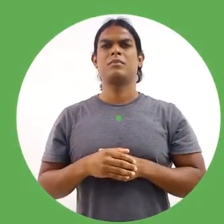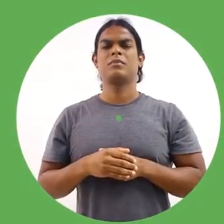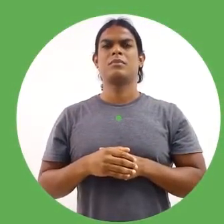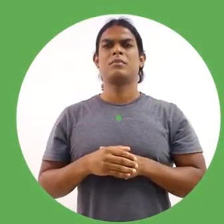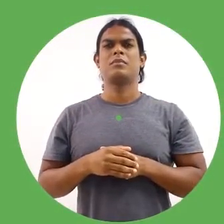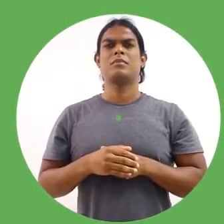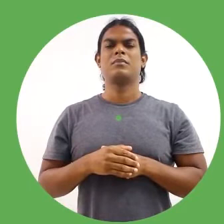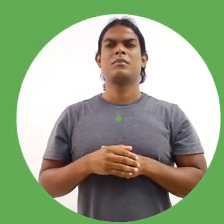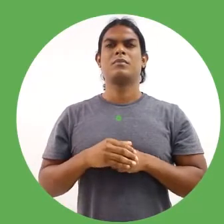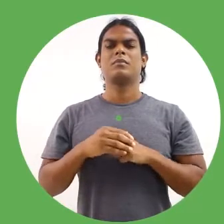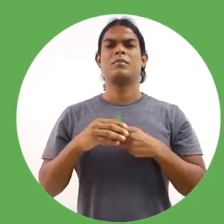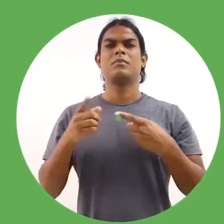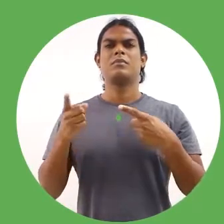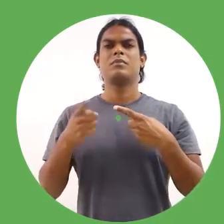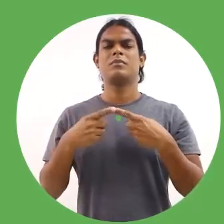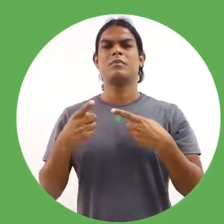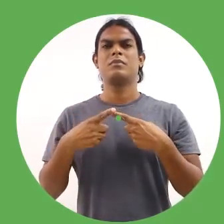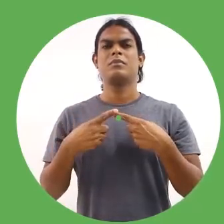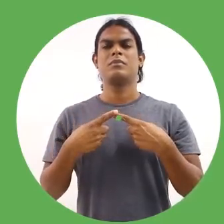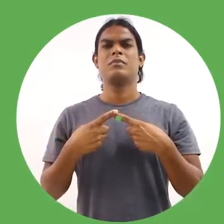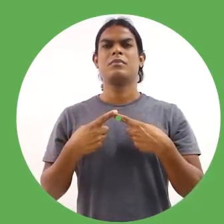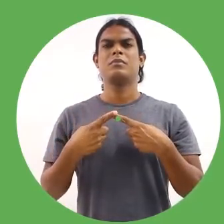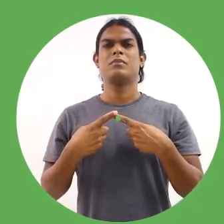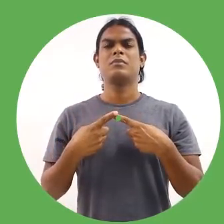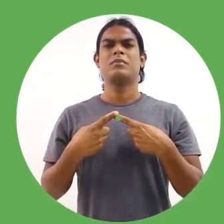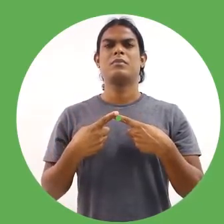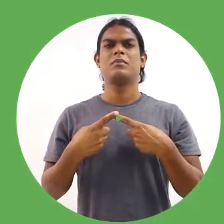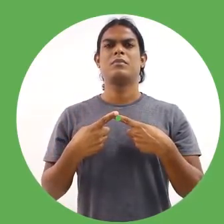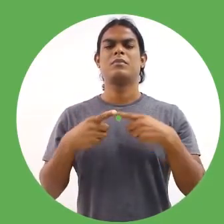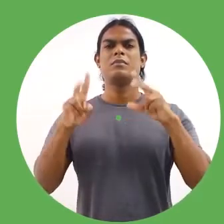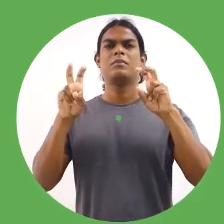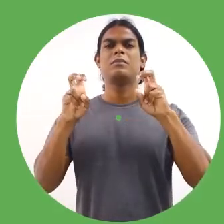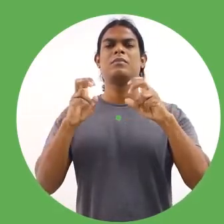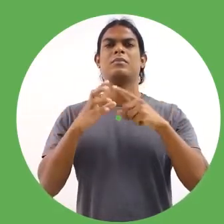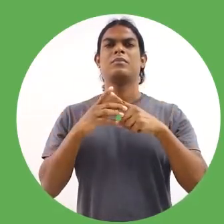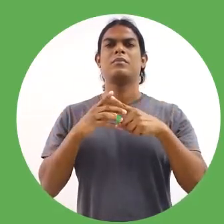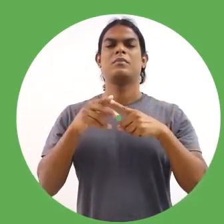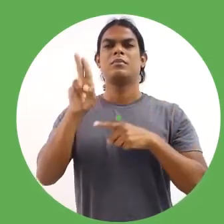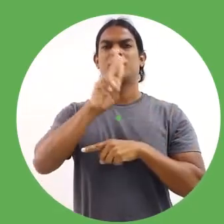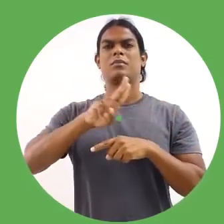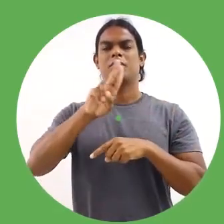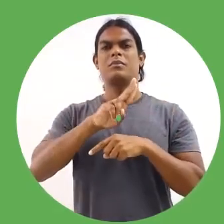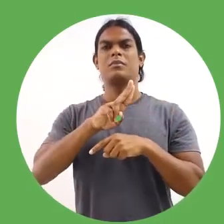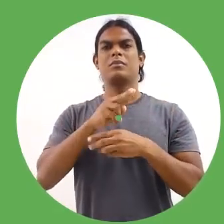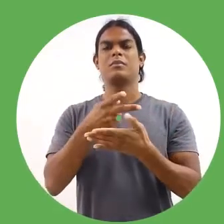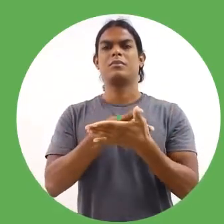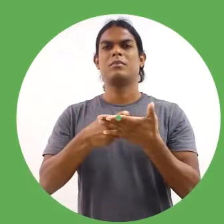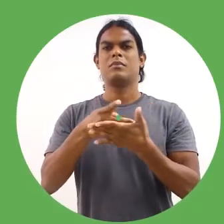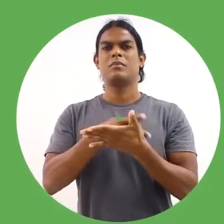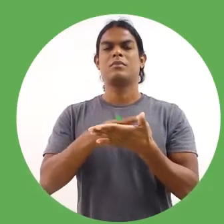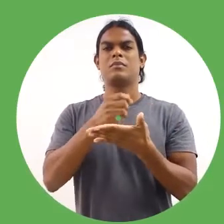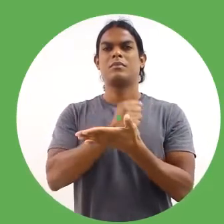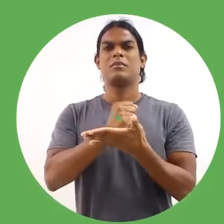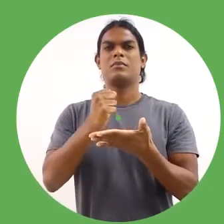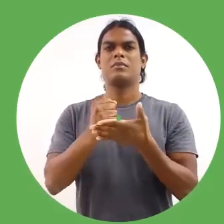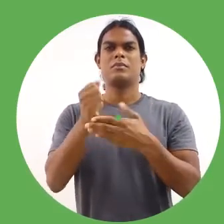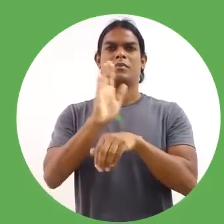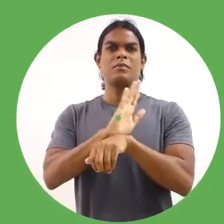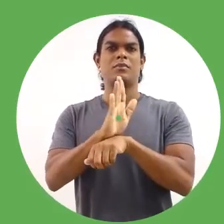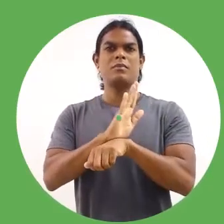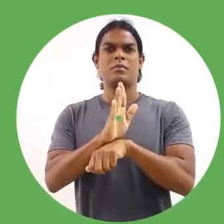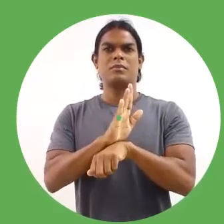devemos aprender sobre ele é que é um serviço que une imagens, documentos e vídeos